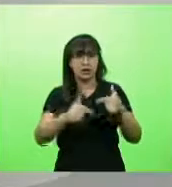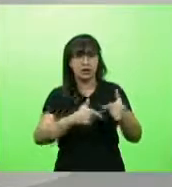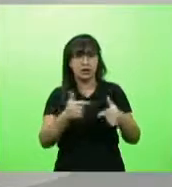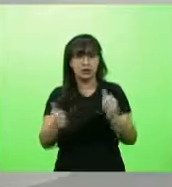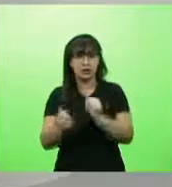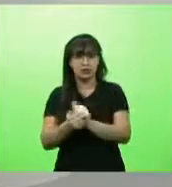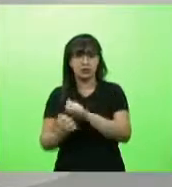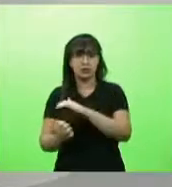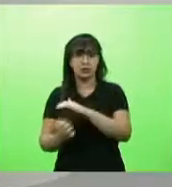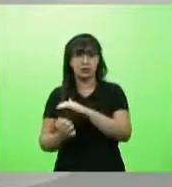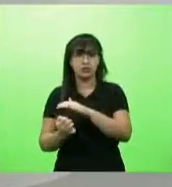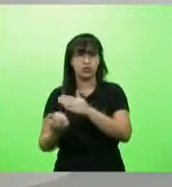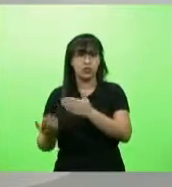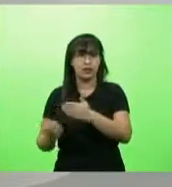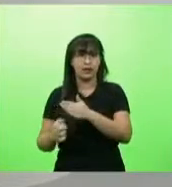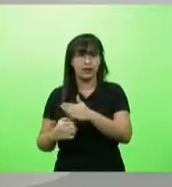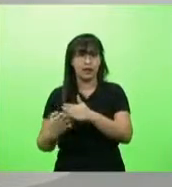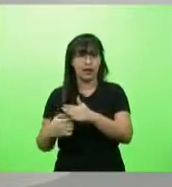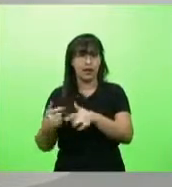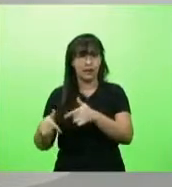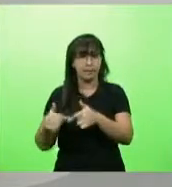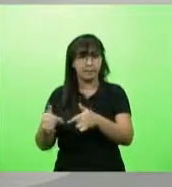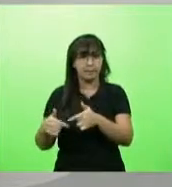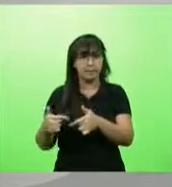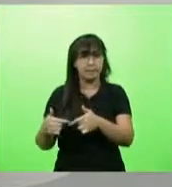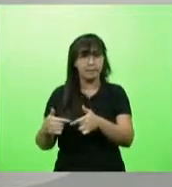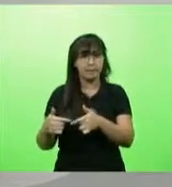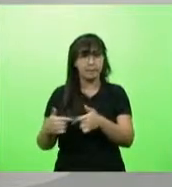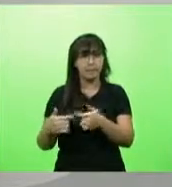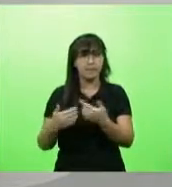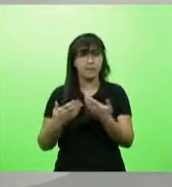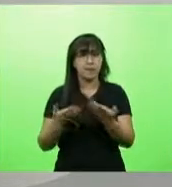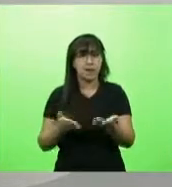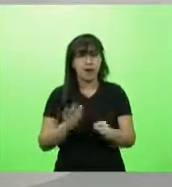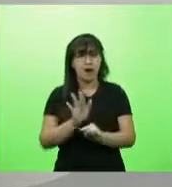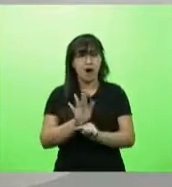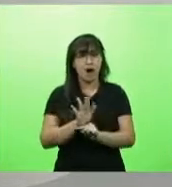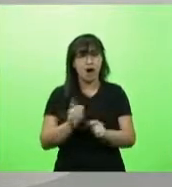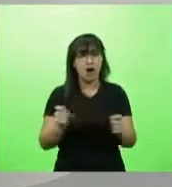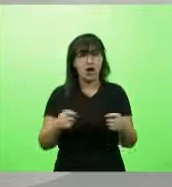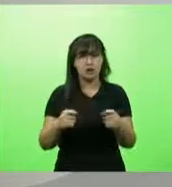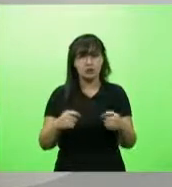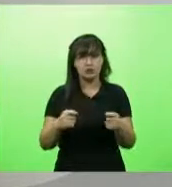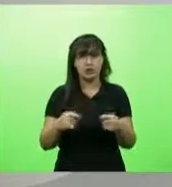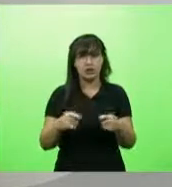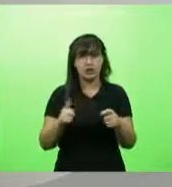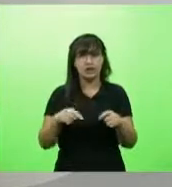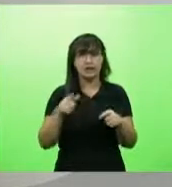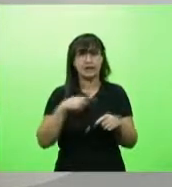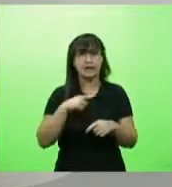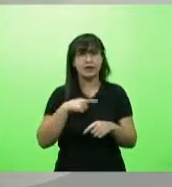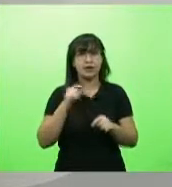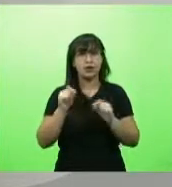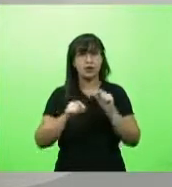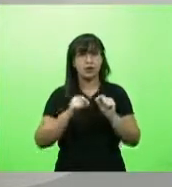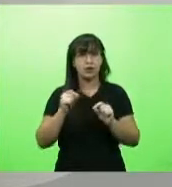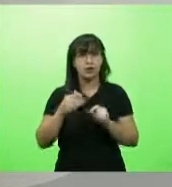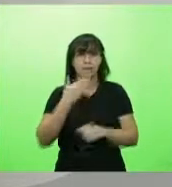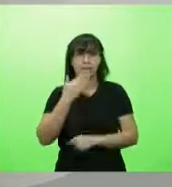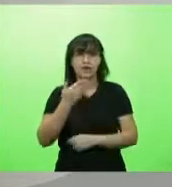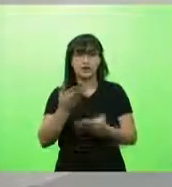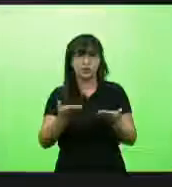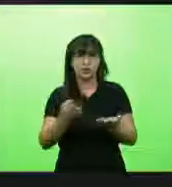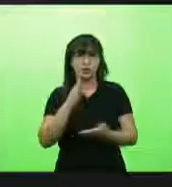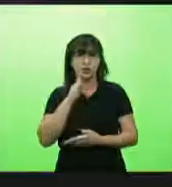mas que o governo pode auxiliar nessa condução. Nesse sentido, eu acho que tem sentido o pedido do deputado